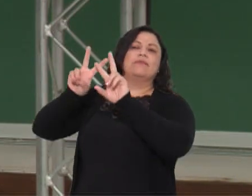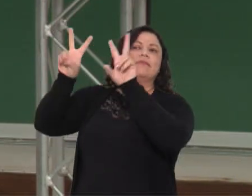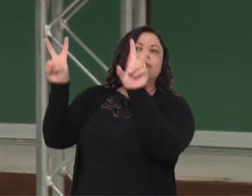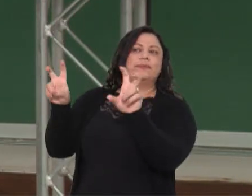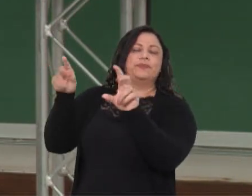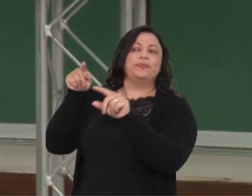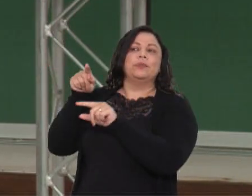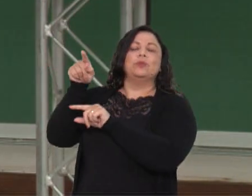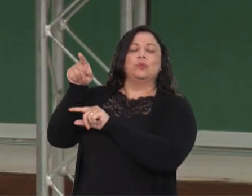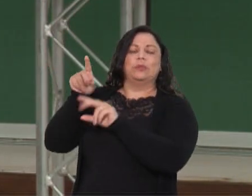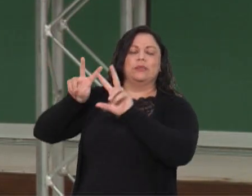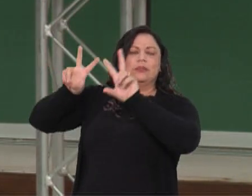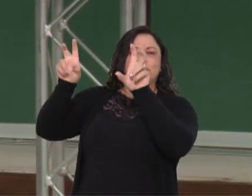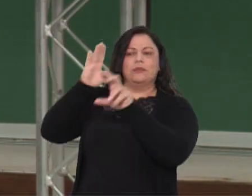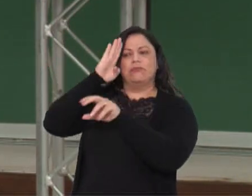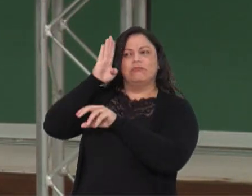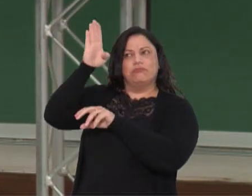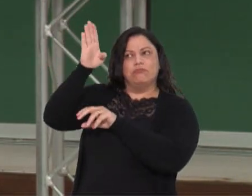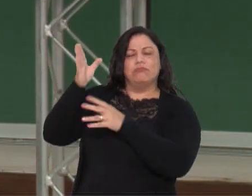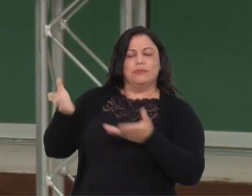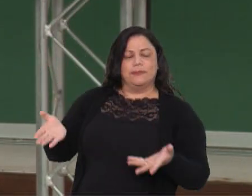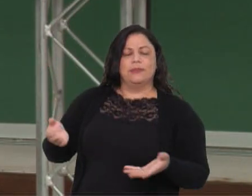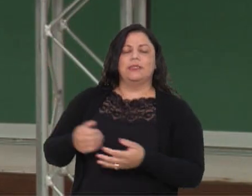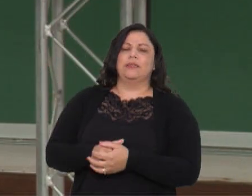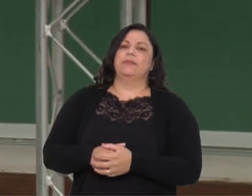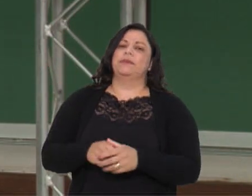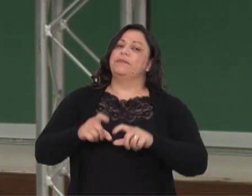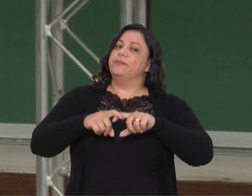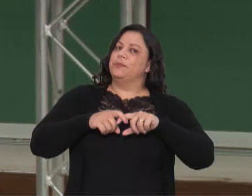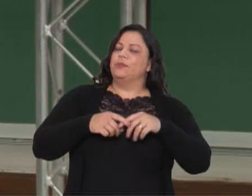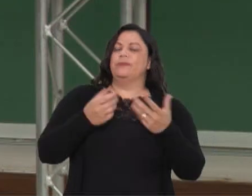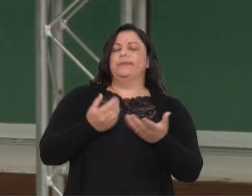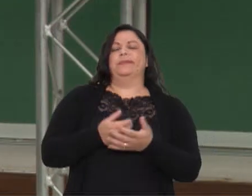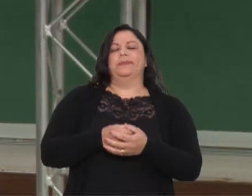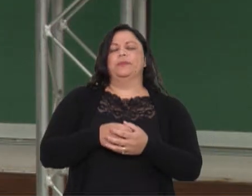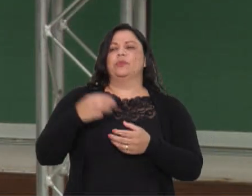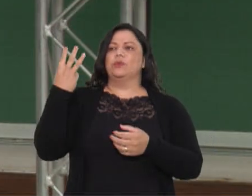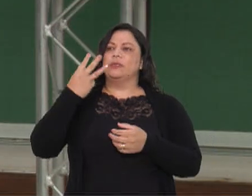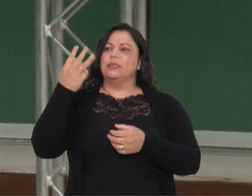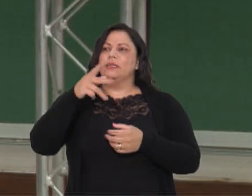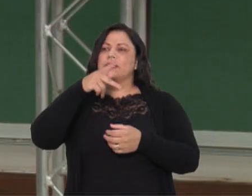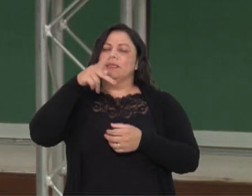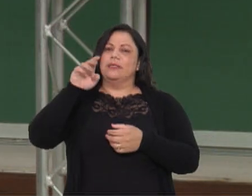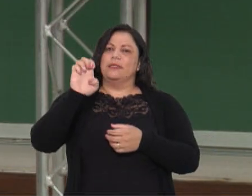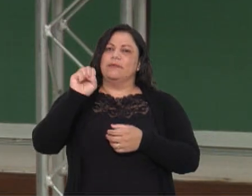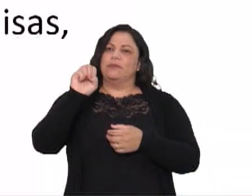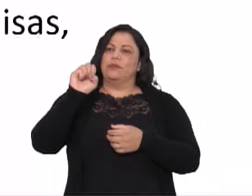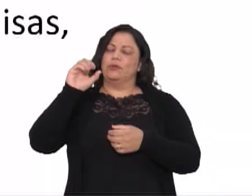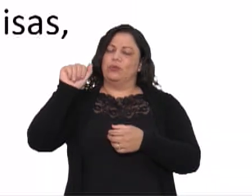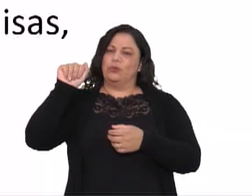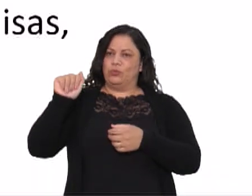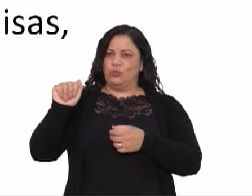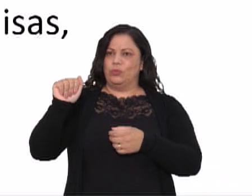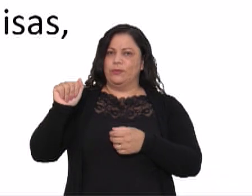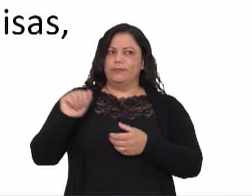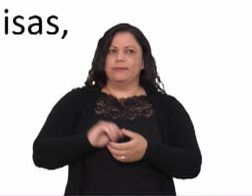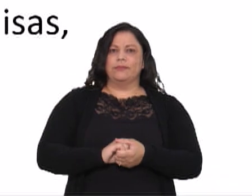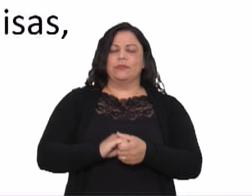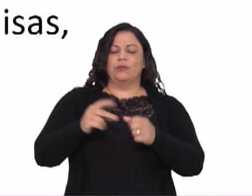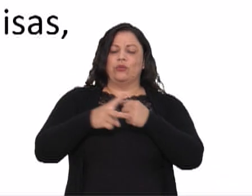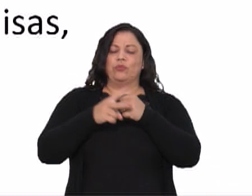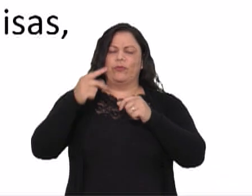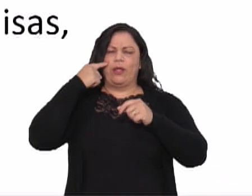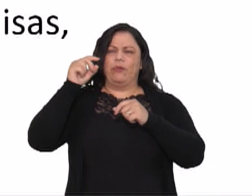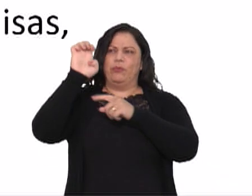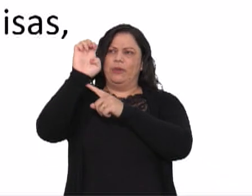explicar o assunto. Por isso, o uso da terceira pessoa do discurso. Ele vai fornecer esse tipo de informação,